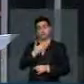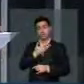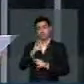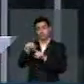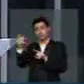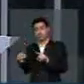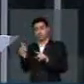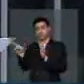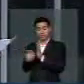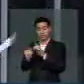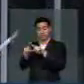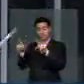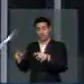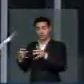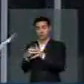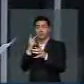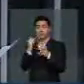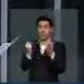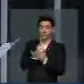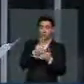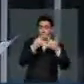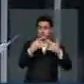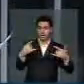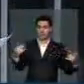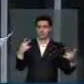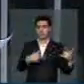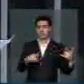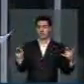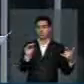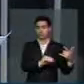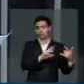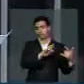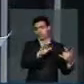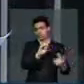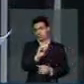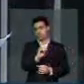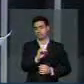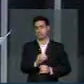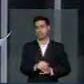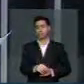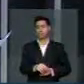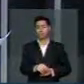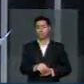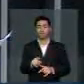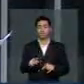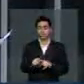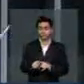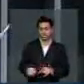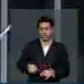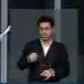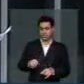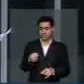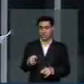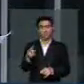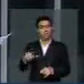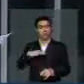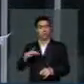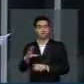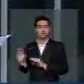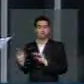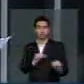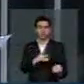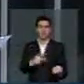repartição para comprar sua passagem para o Rio de Janeiro e uma mala e lá foi ele é